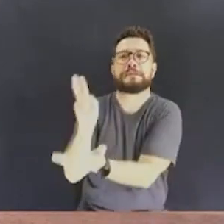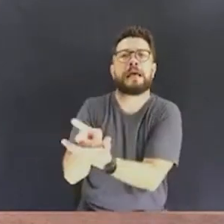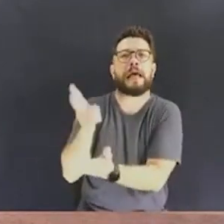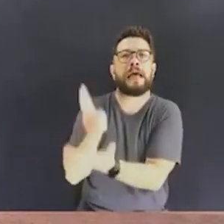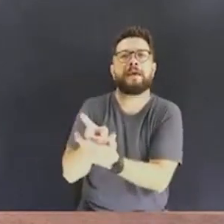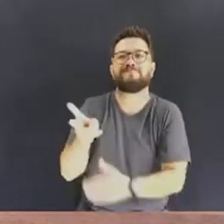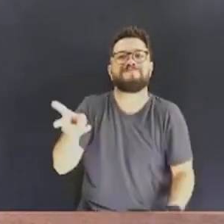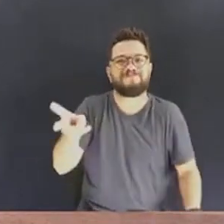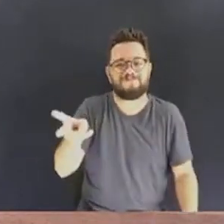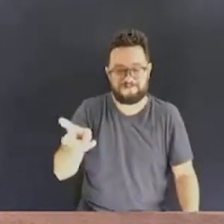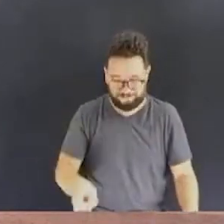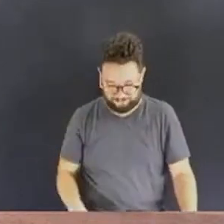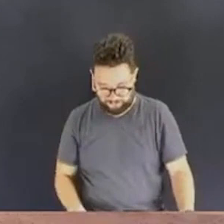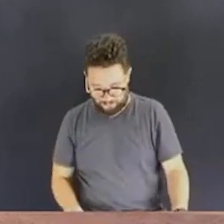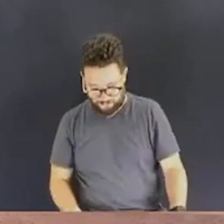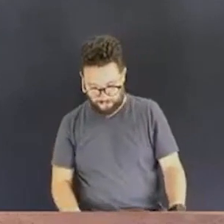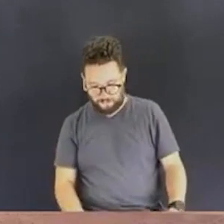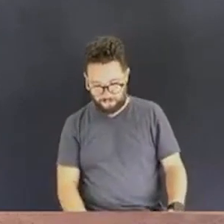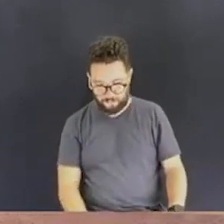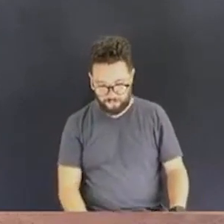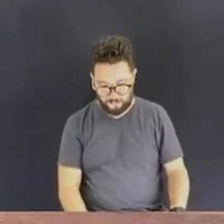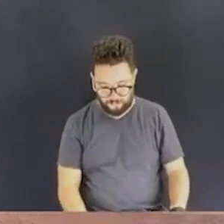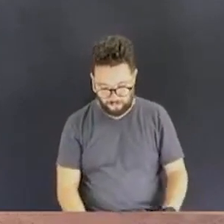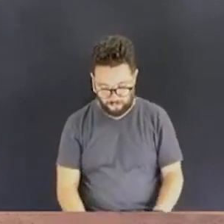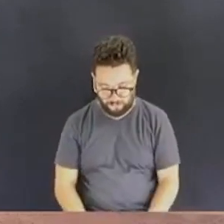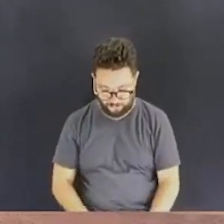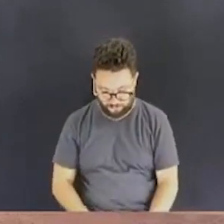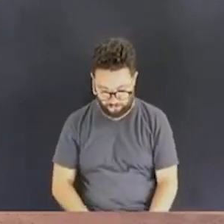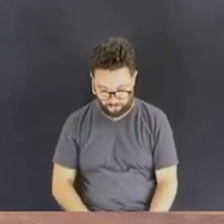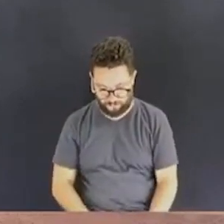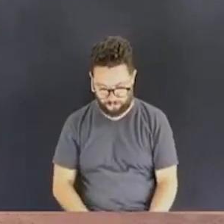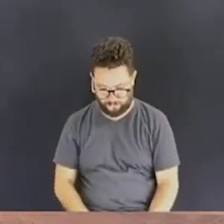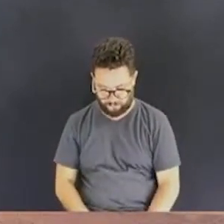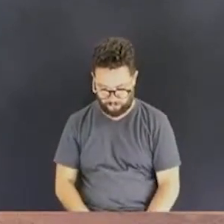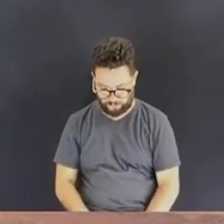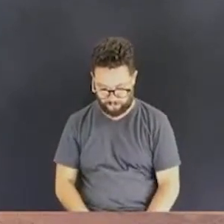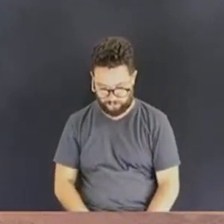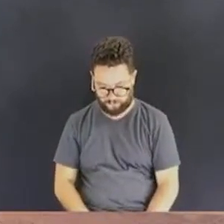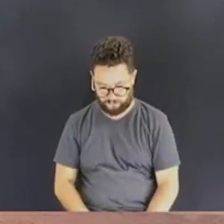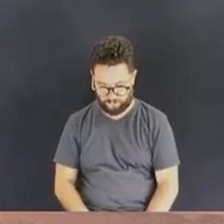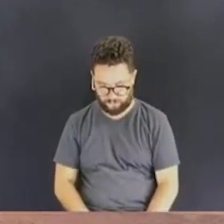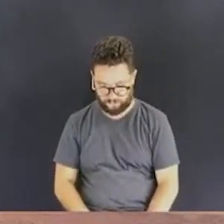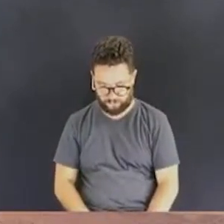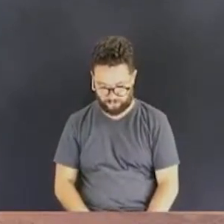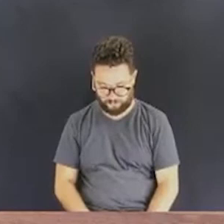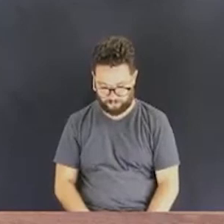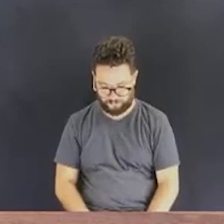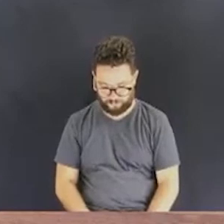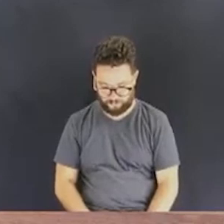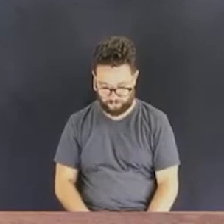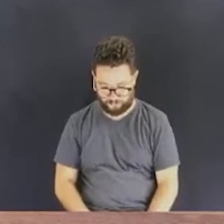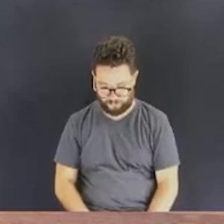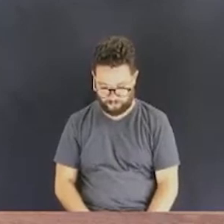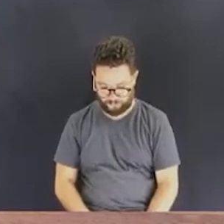ressalto que em algum determinado momento as pessoas que estão vivendo abaixo da cota do rio, elas vão sofrer